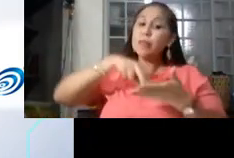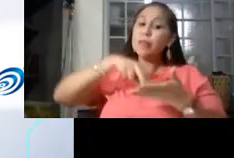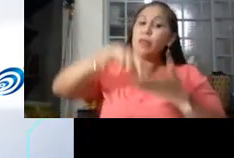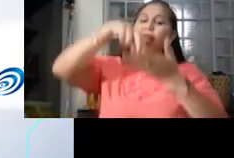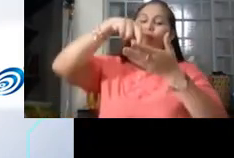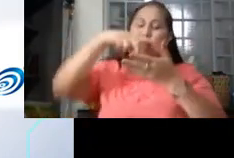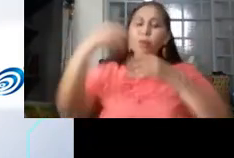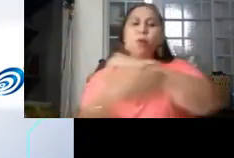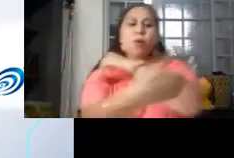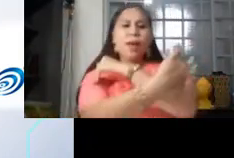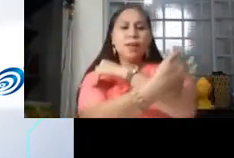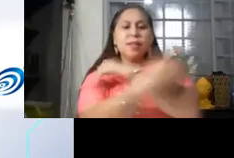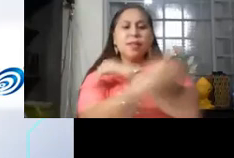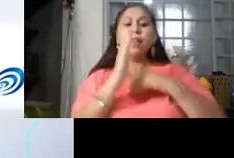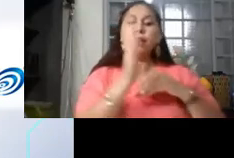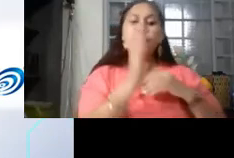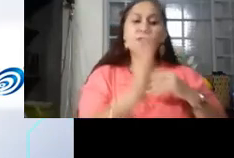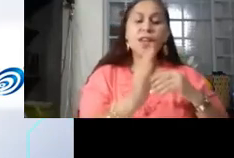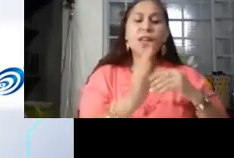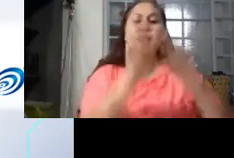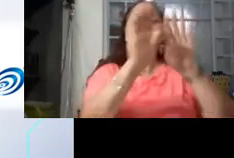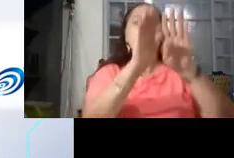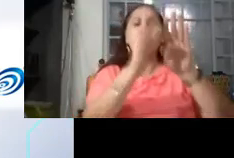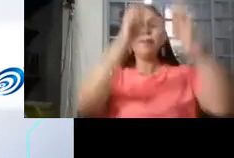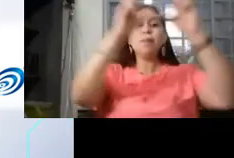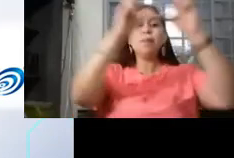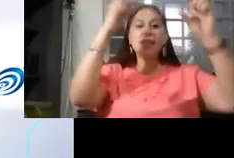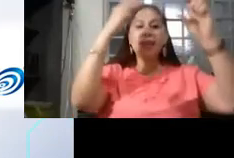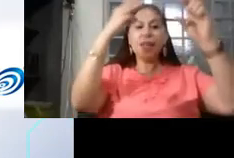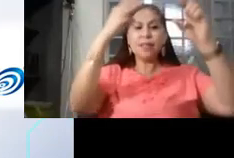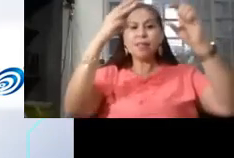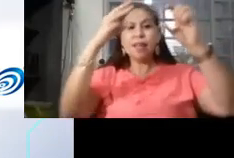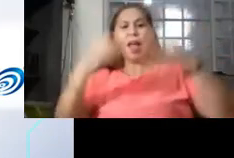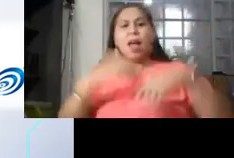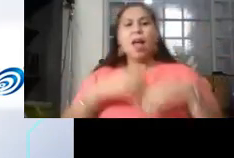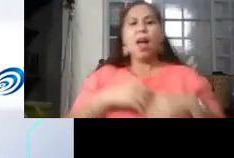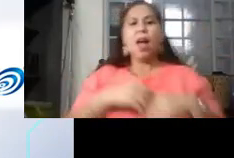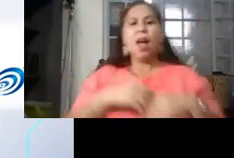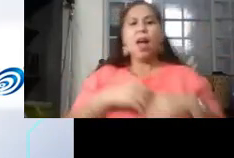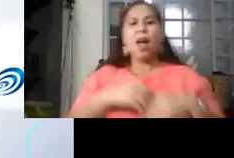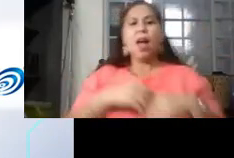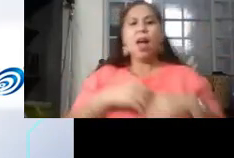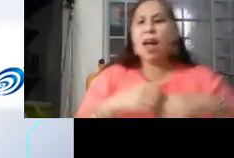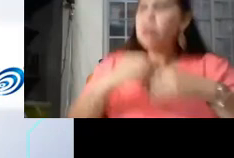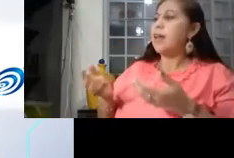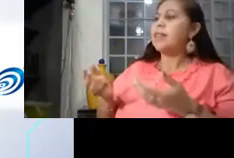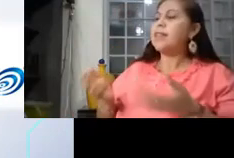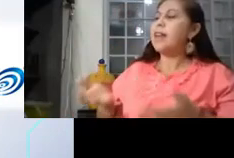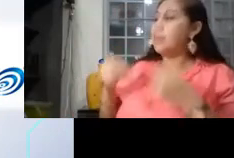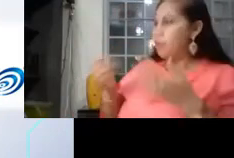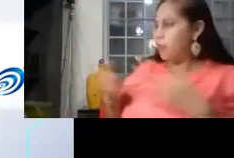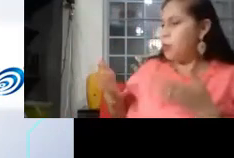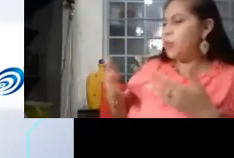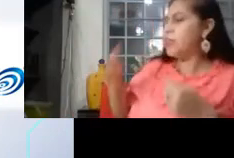no elevador, à esquerda, vai em frente, porta, placa 3. Aí eu digo, assim,